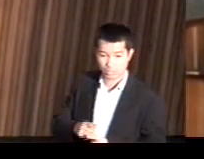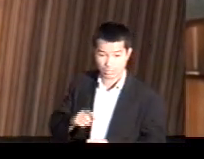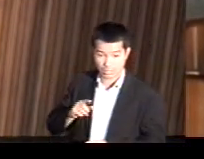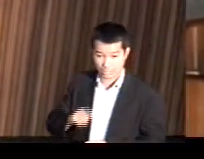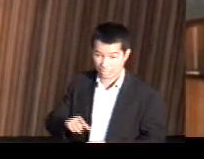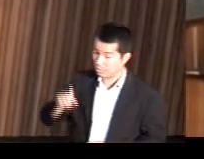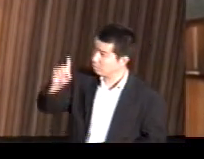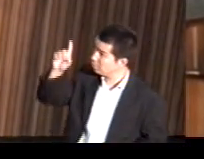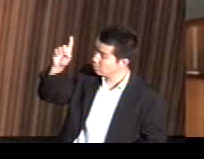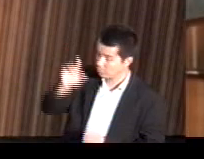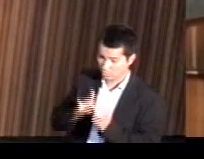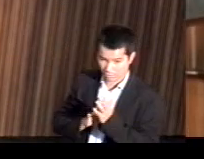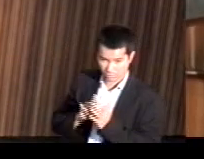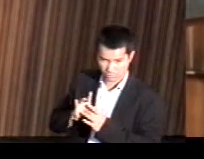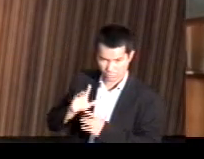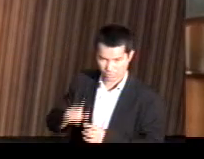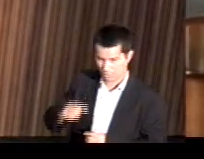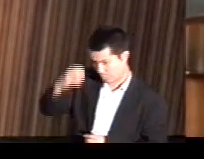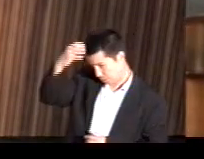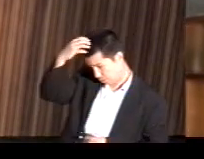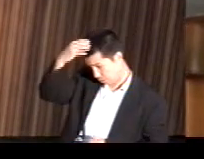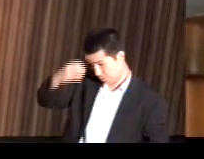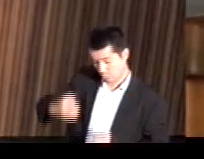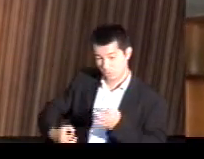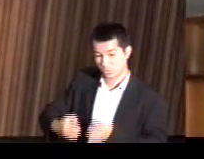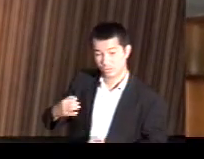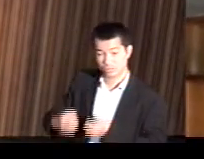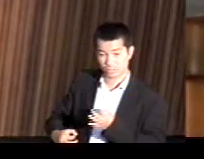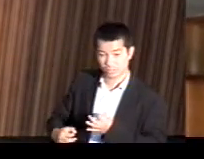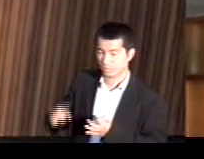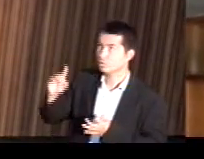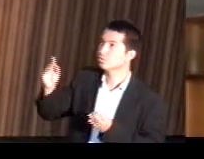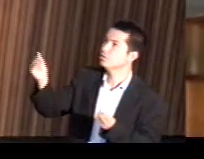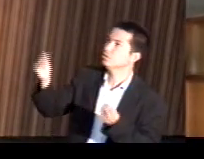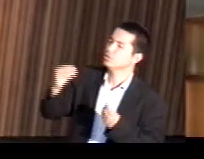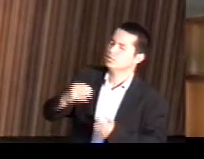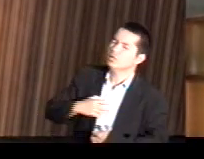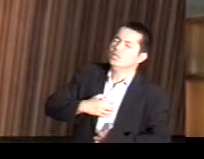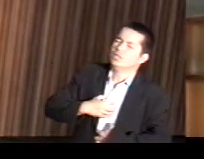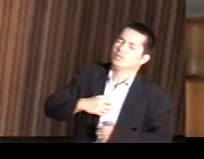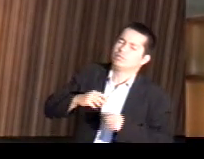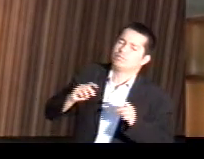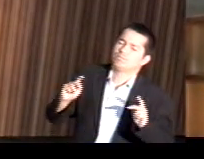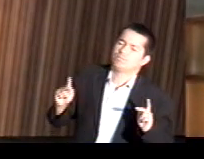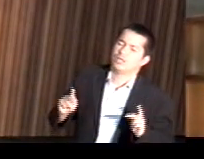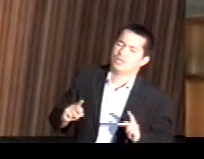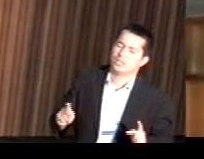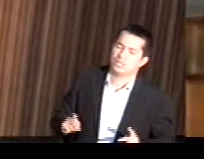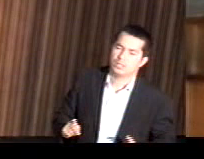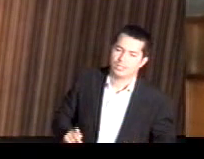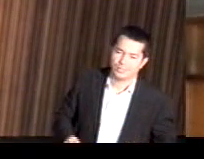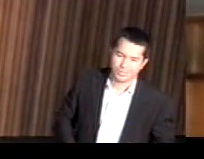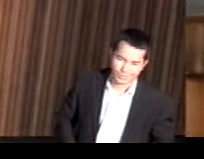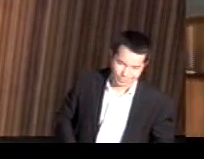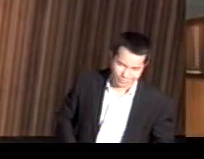lado dele, que a gente vai aprender hoje à noite. Ele é o Rei da Paz. Só quando a